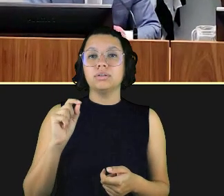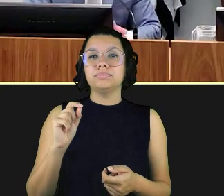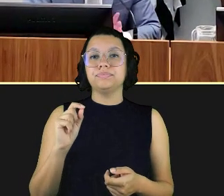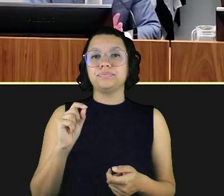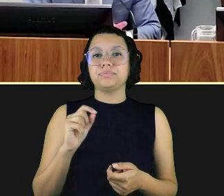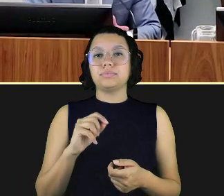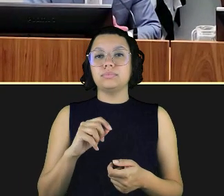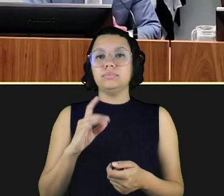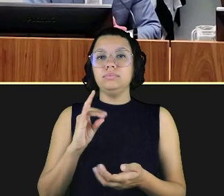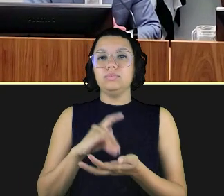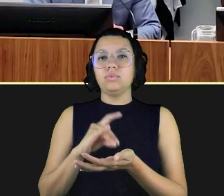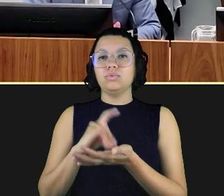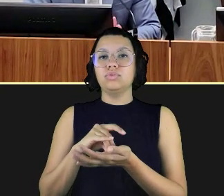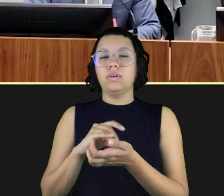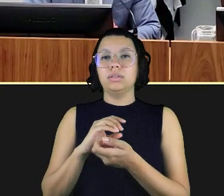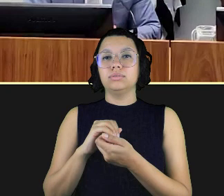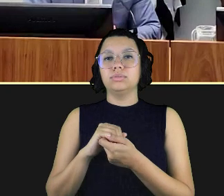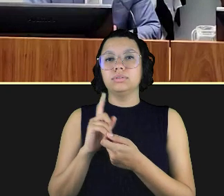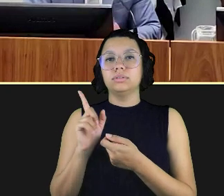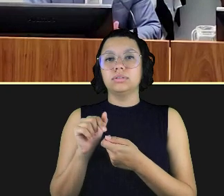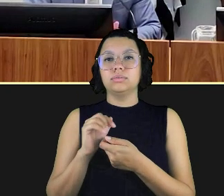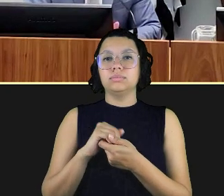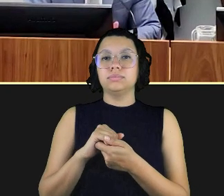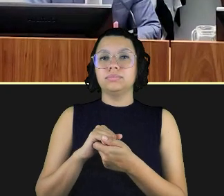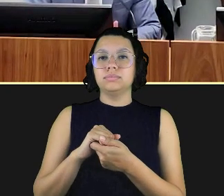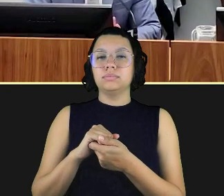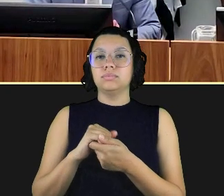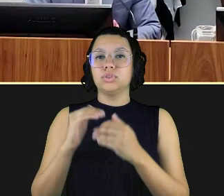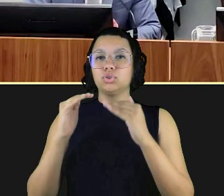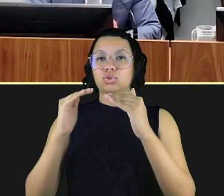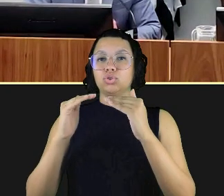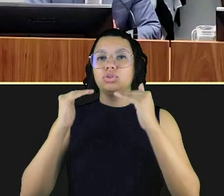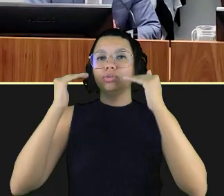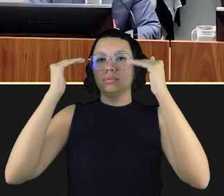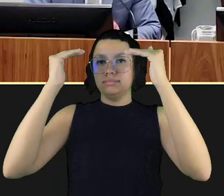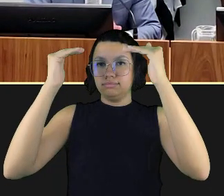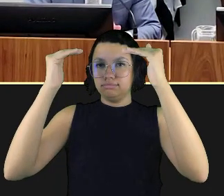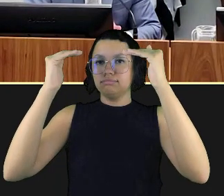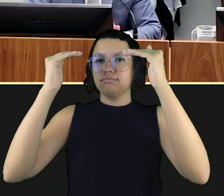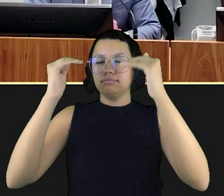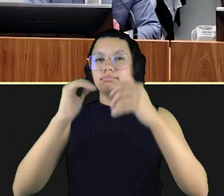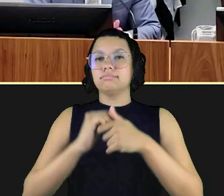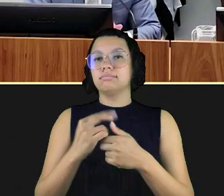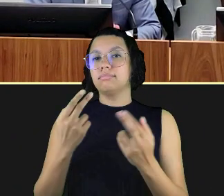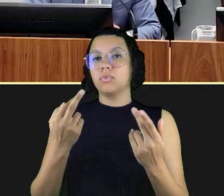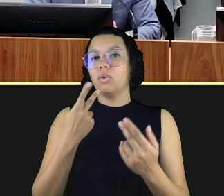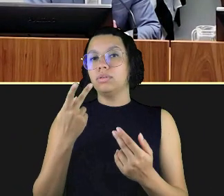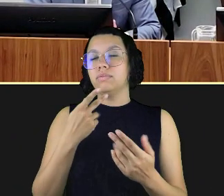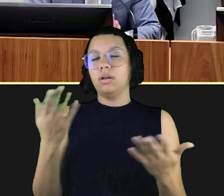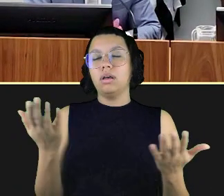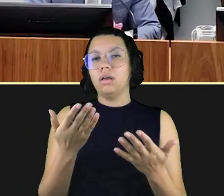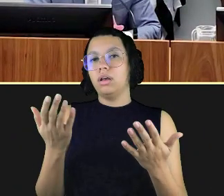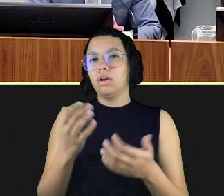são soberanos. Como a gente está falando de questão de fraude,